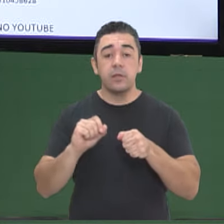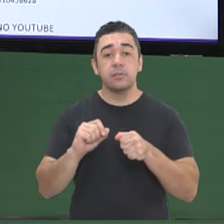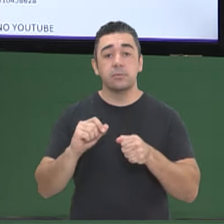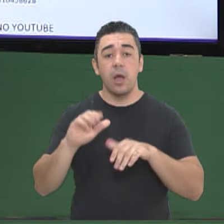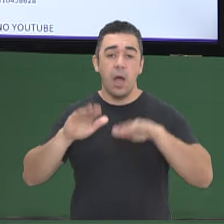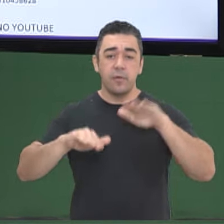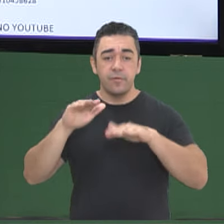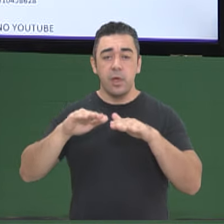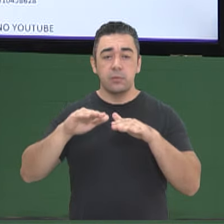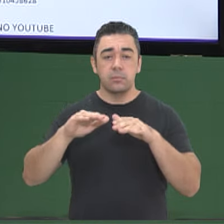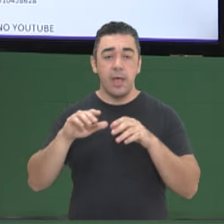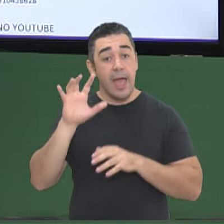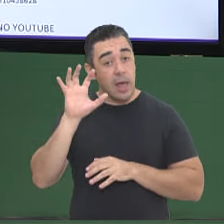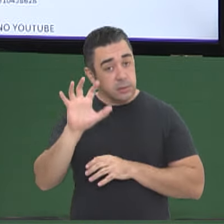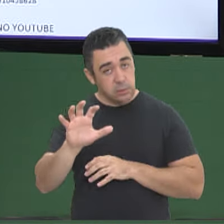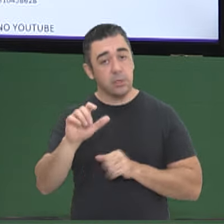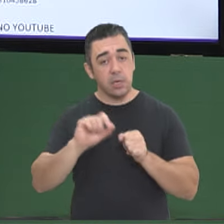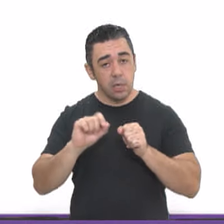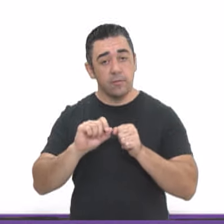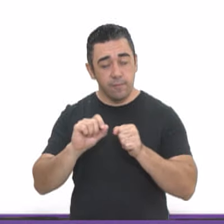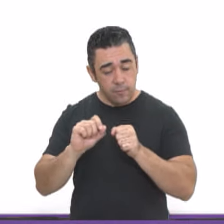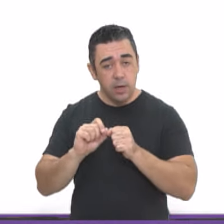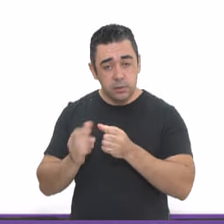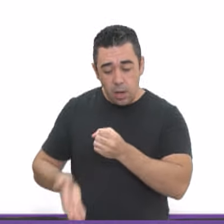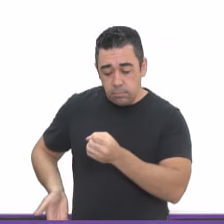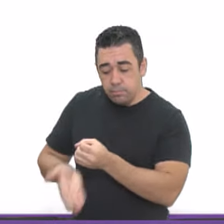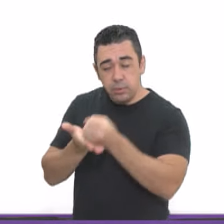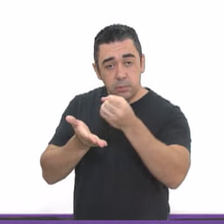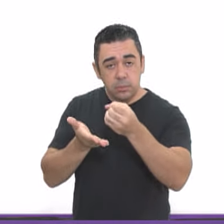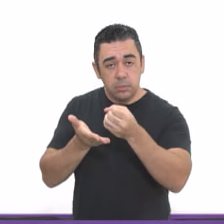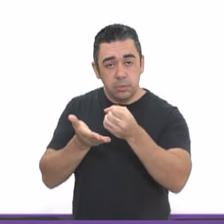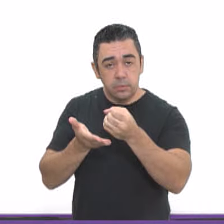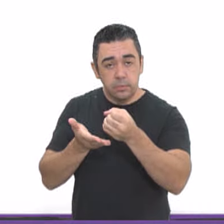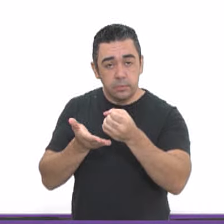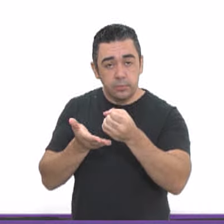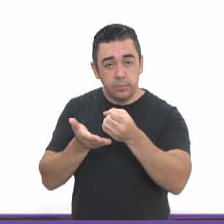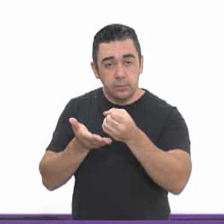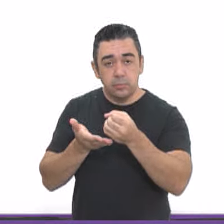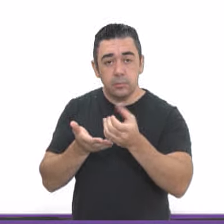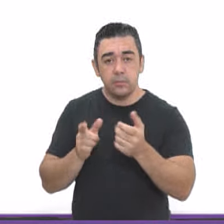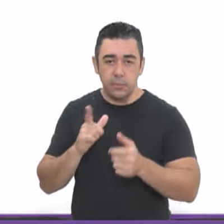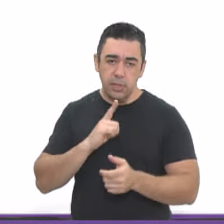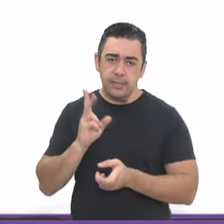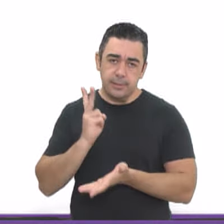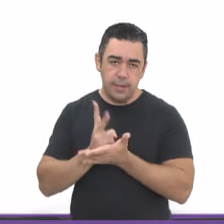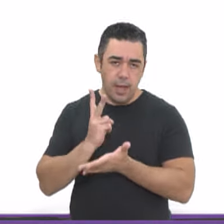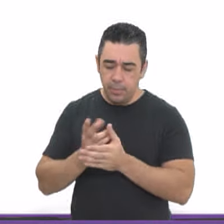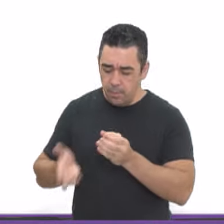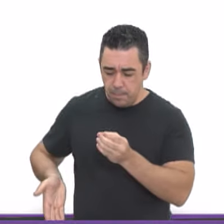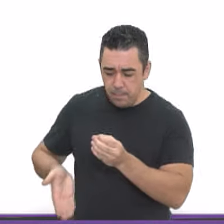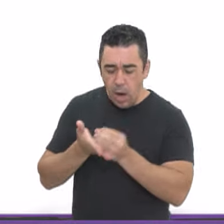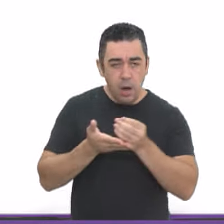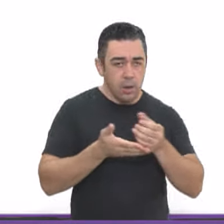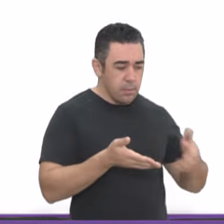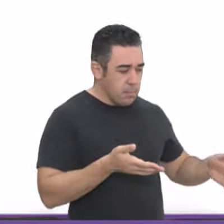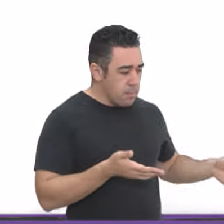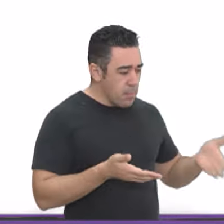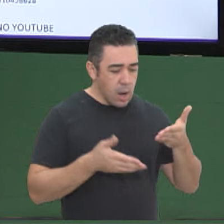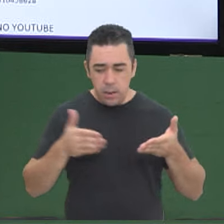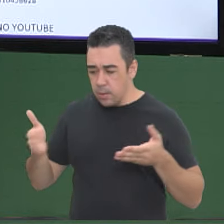penas. Então, essa era a forma deles confeccionarem as petecas, que eram golpeadas de um para o outro, entre